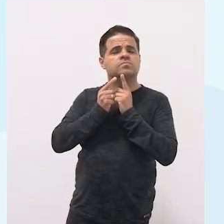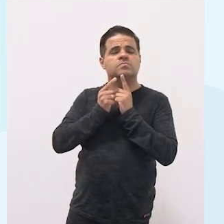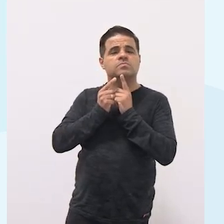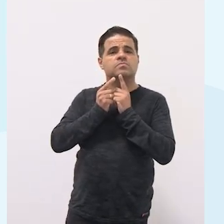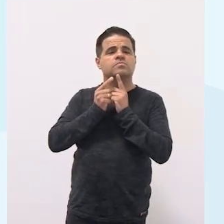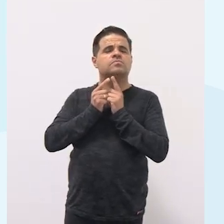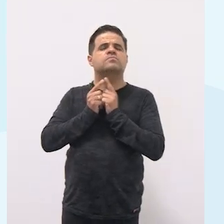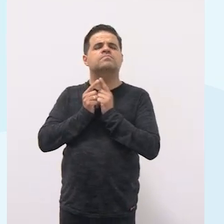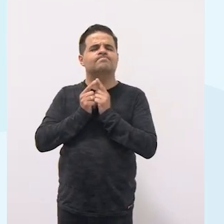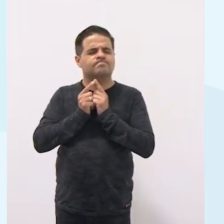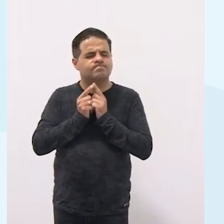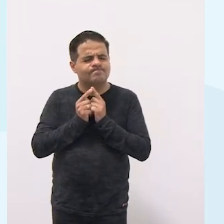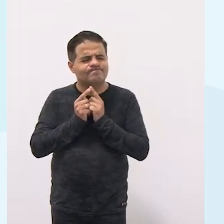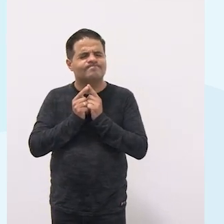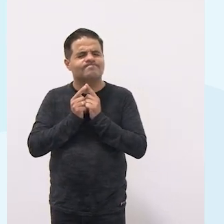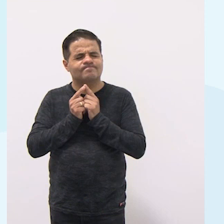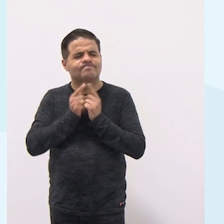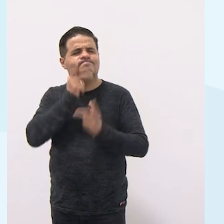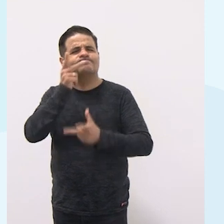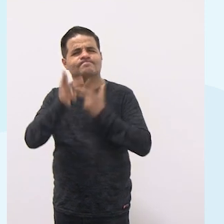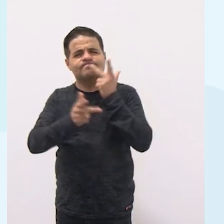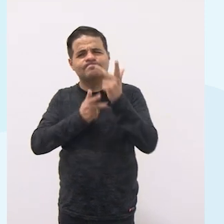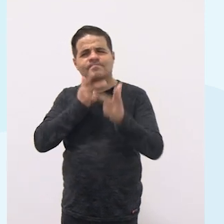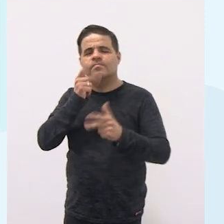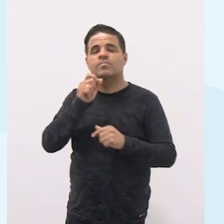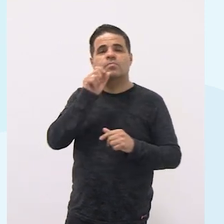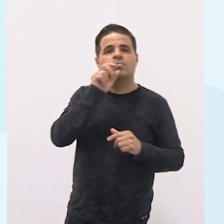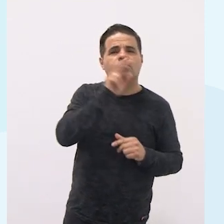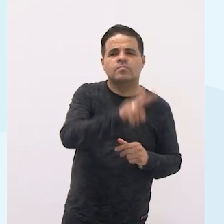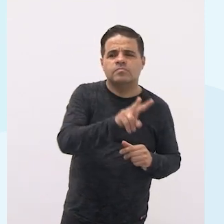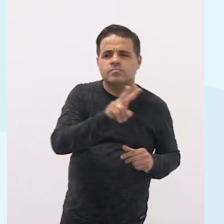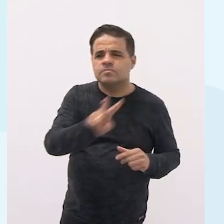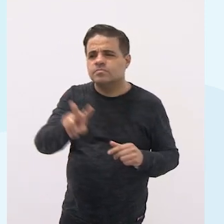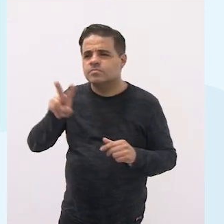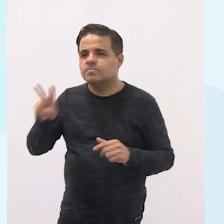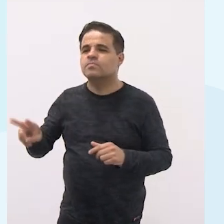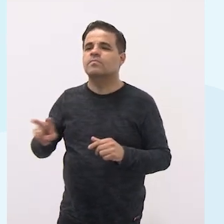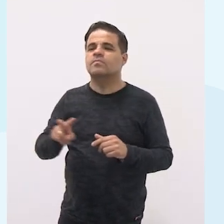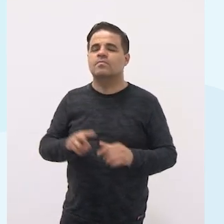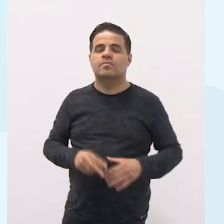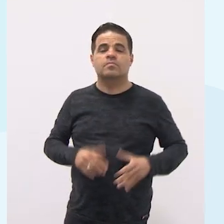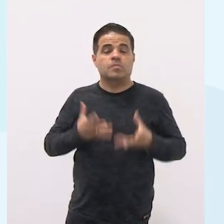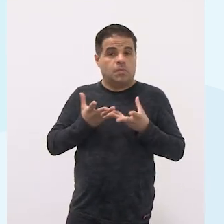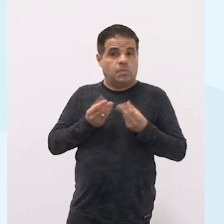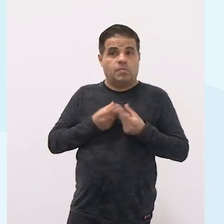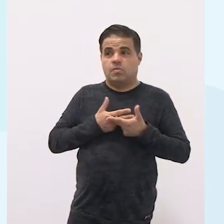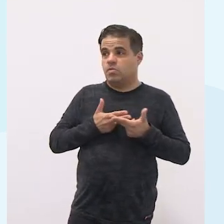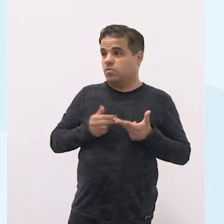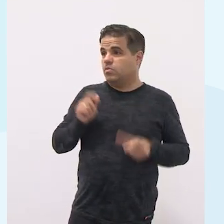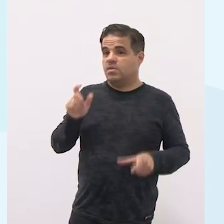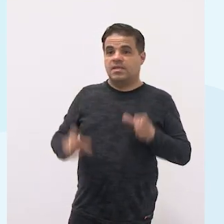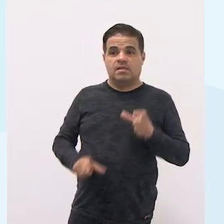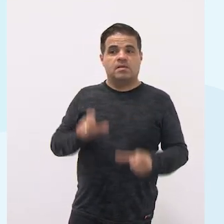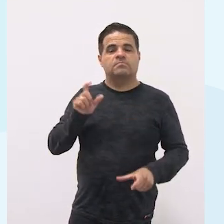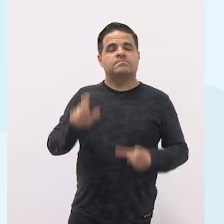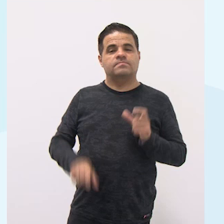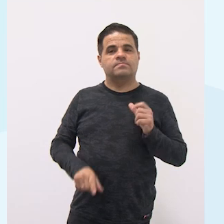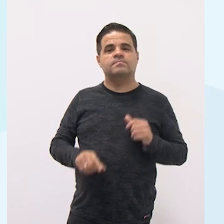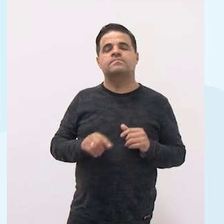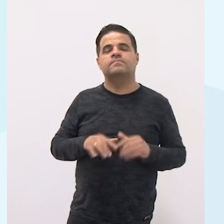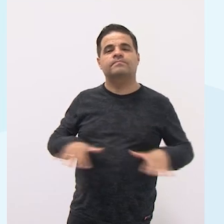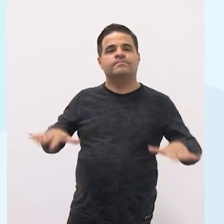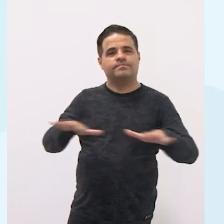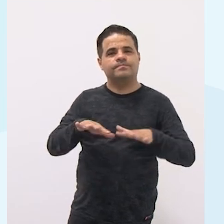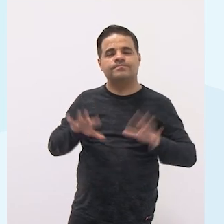atendimento. Elas falaram que elas conseguiam fazer exame, que muitas delas nunca tinham sido